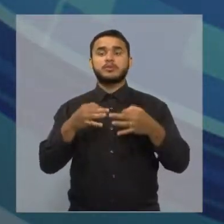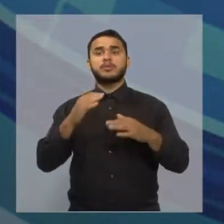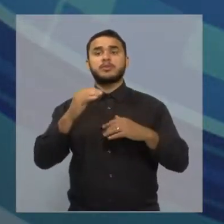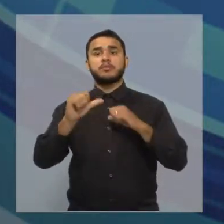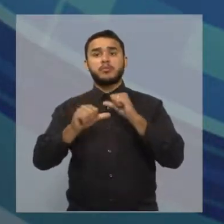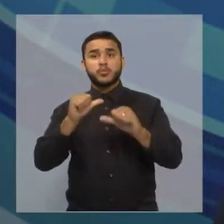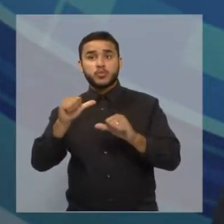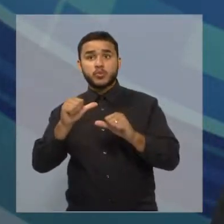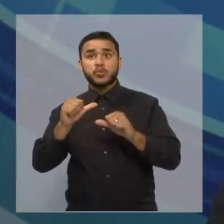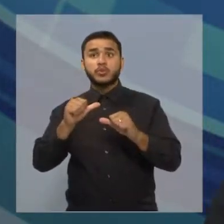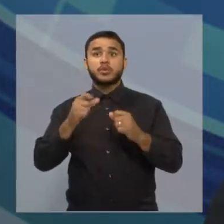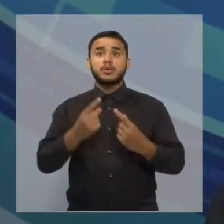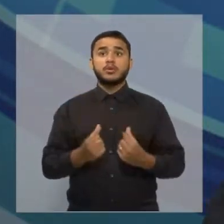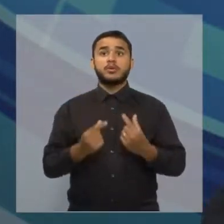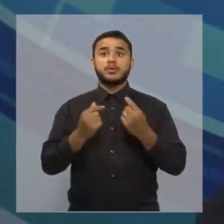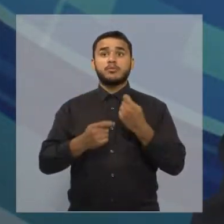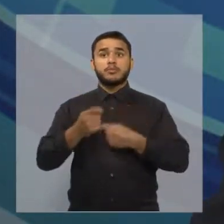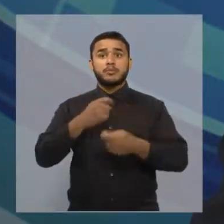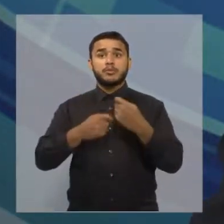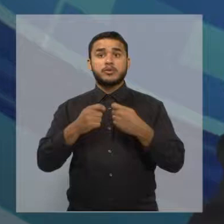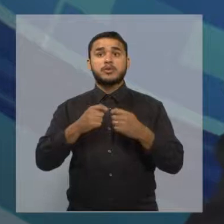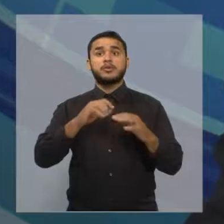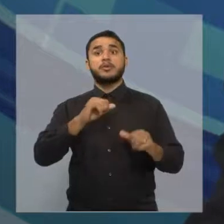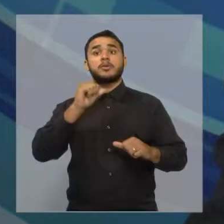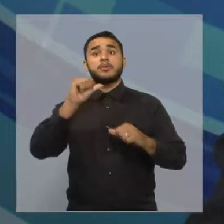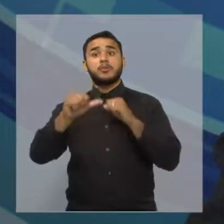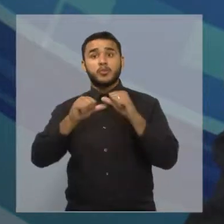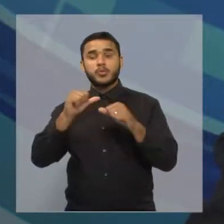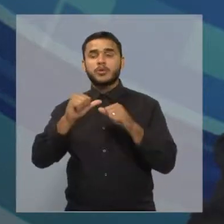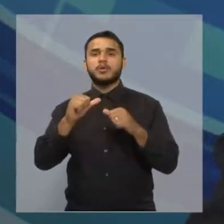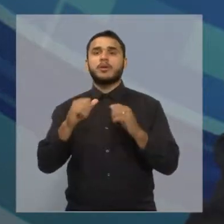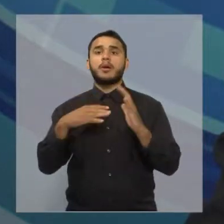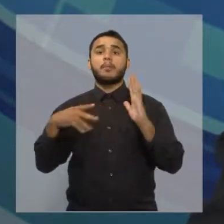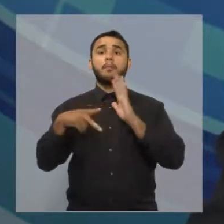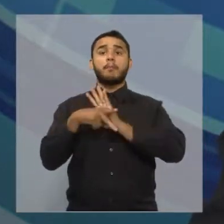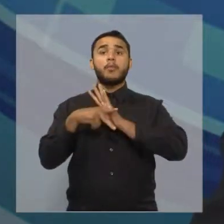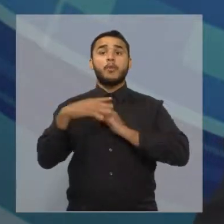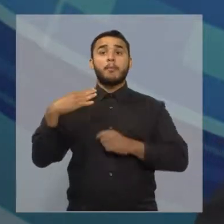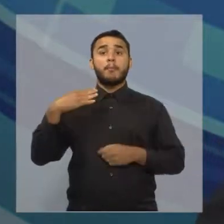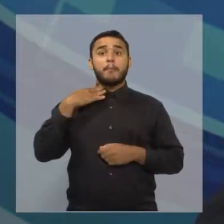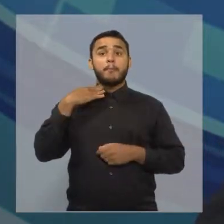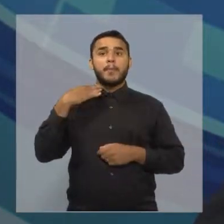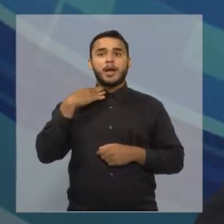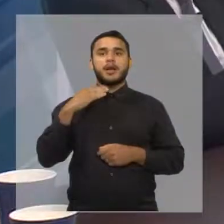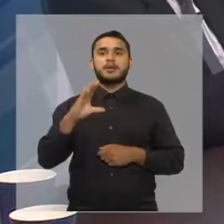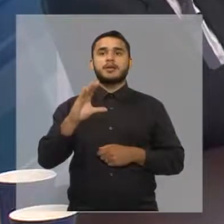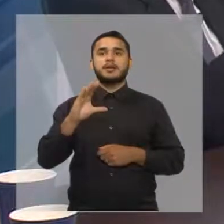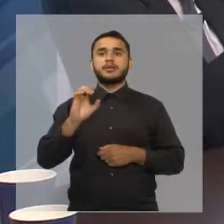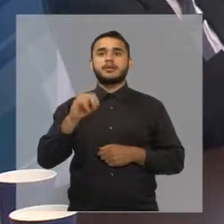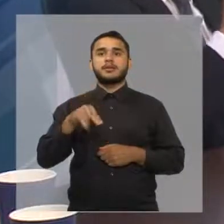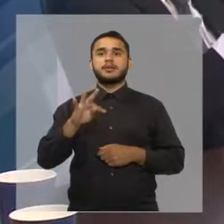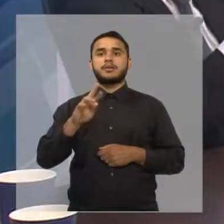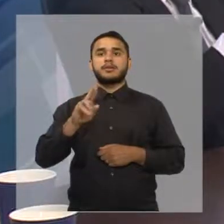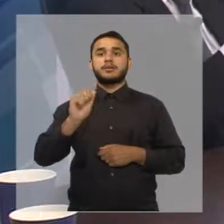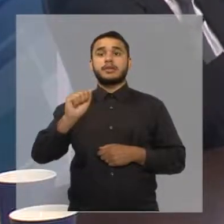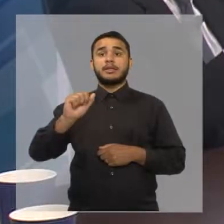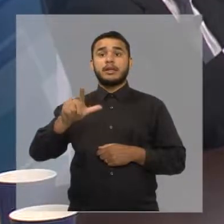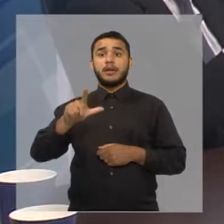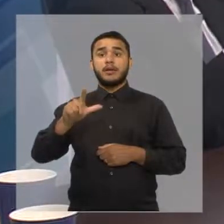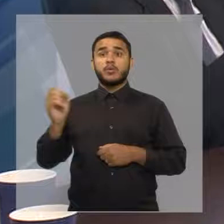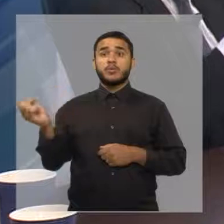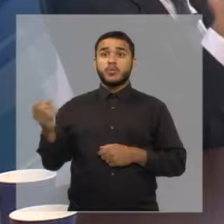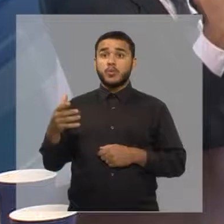da Economia, agora vai para o Banco Central, porque indo para o Banco Central, toda a equipe tem que ser do Banco Central. Então, tira a equipe